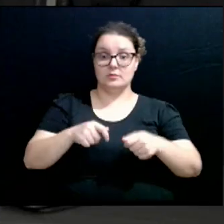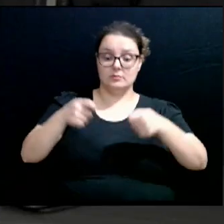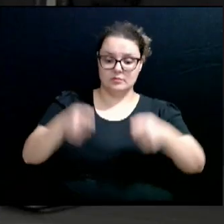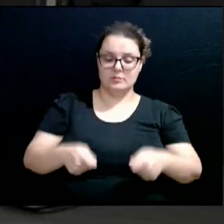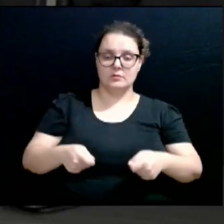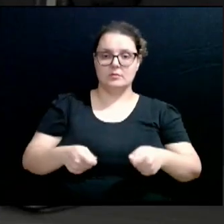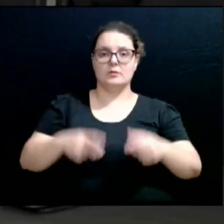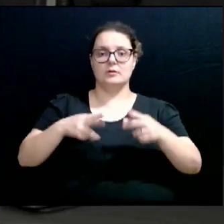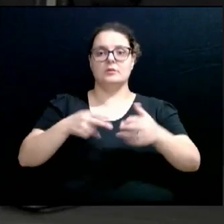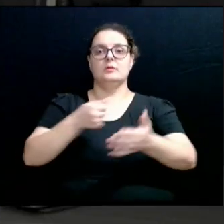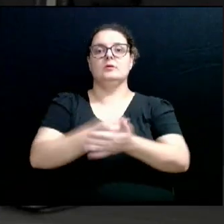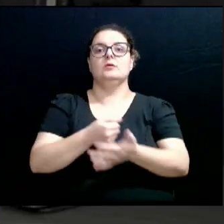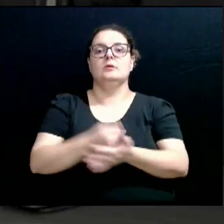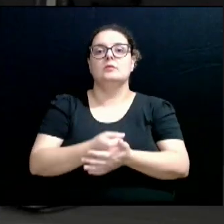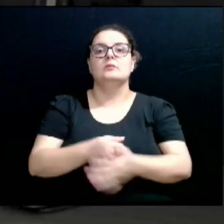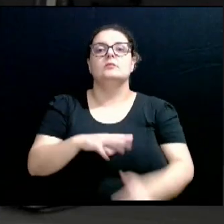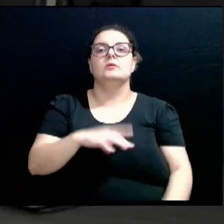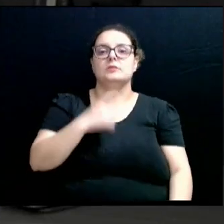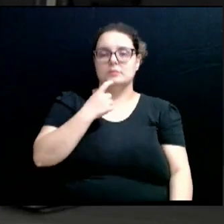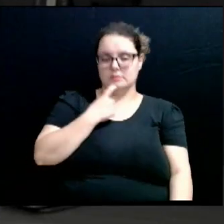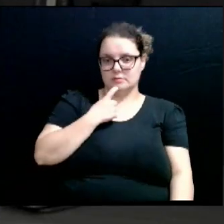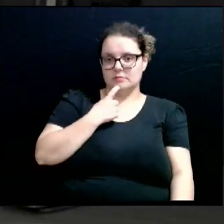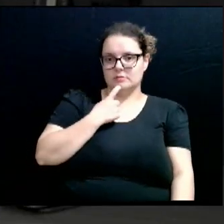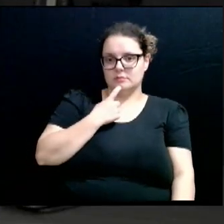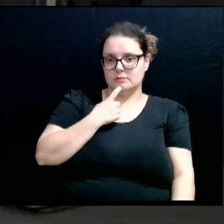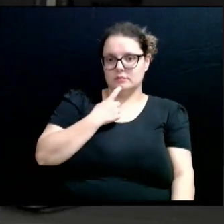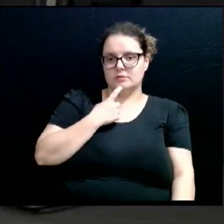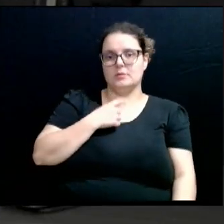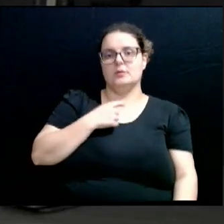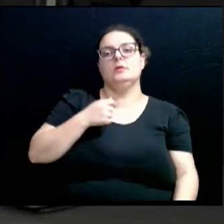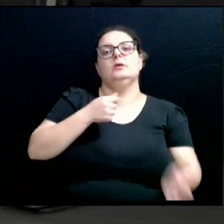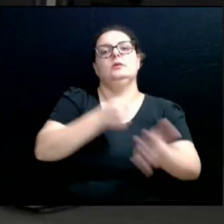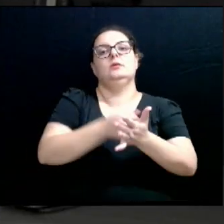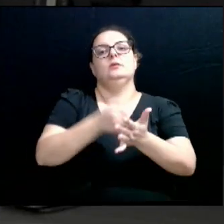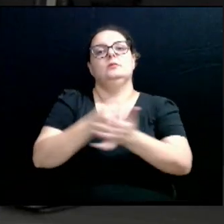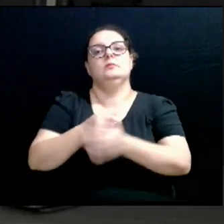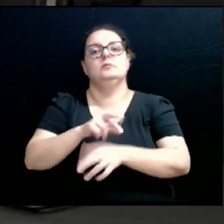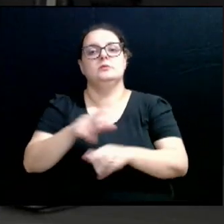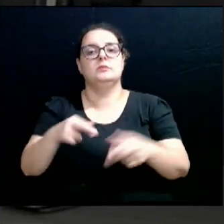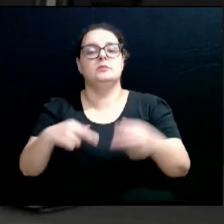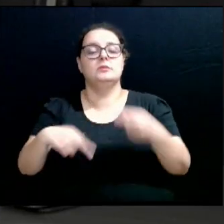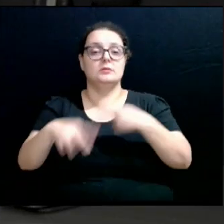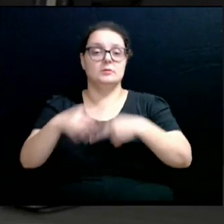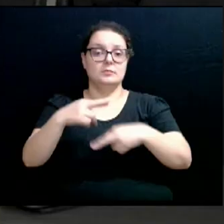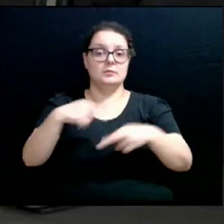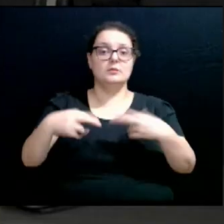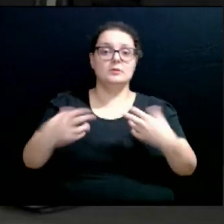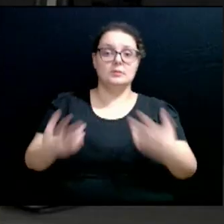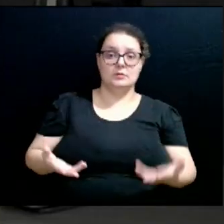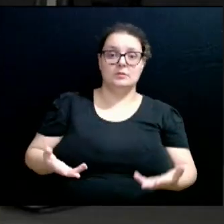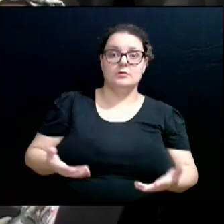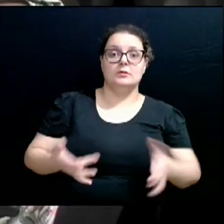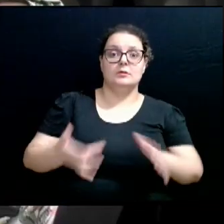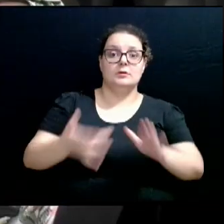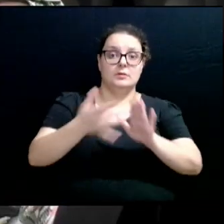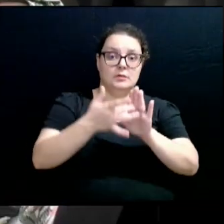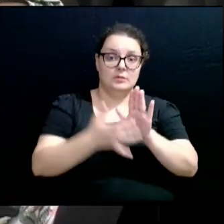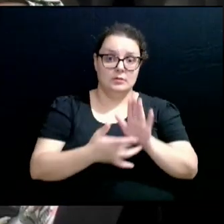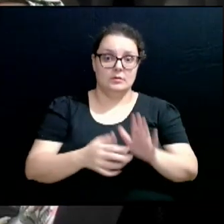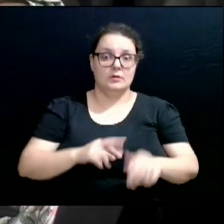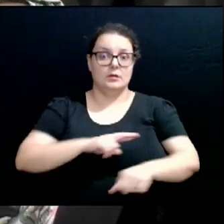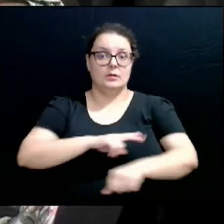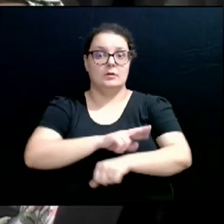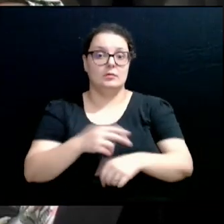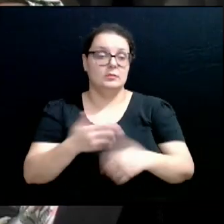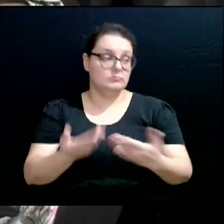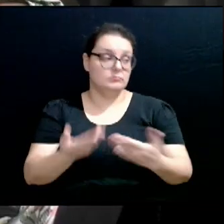do município, ou obrigações do município em relação à pauta racial. Ou seja, e se a gente for olhar,